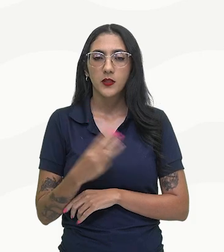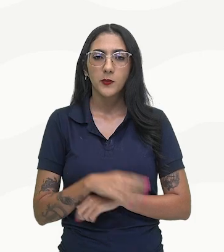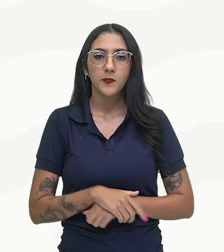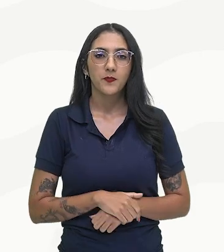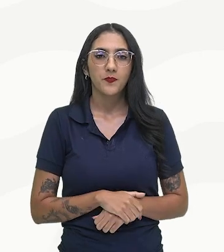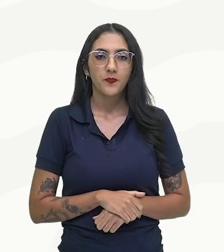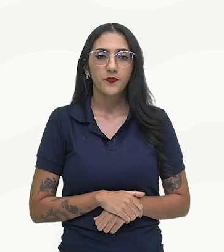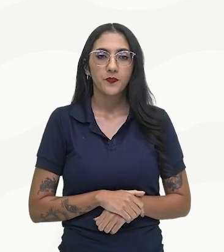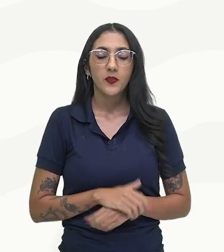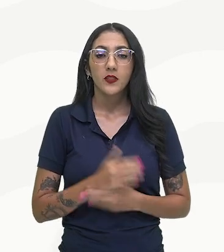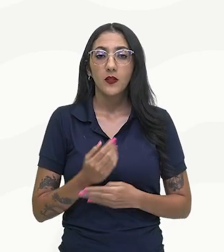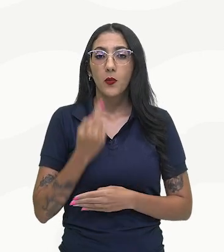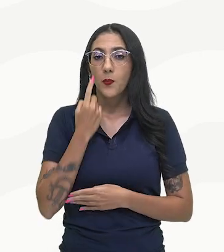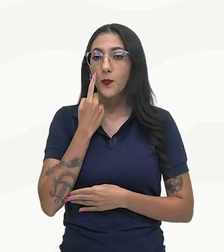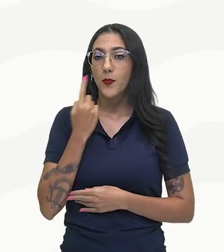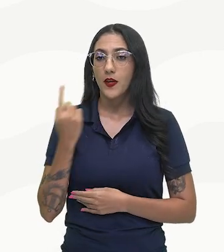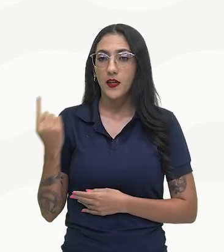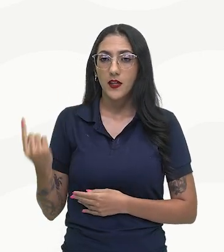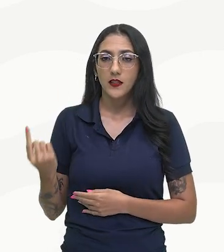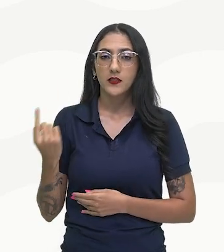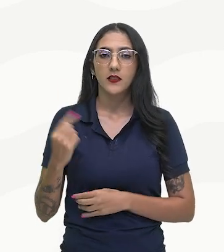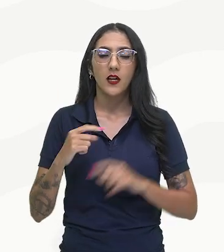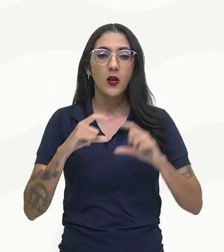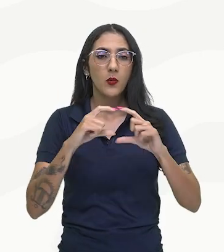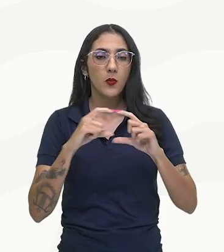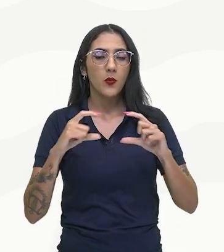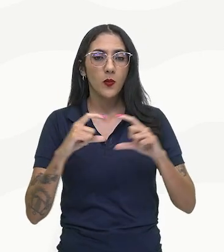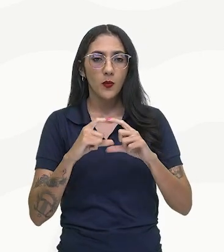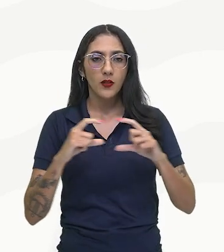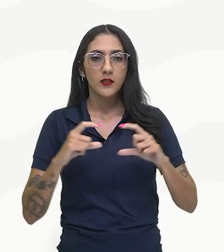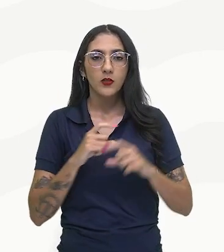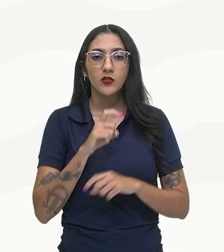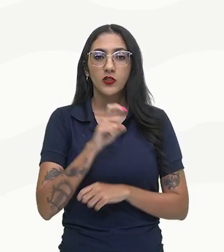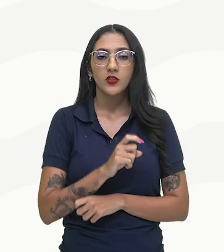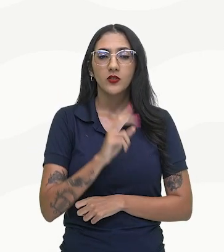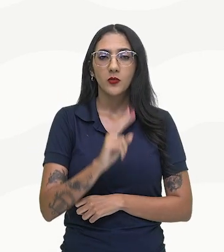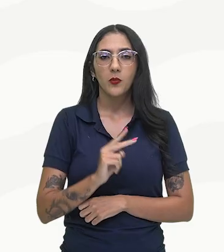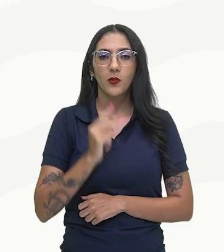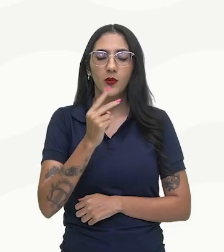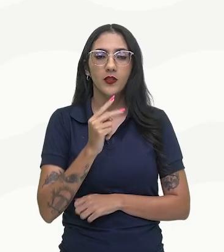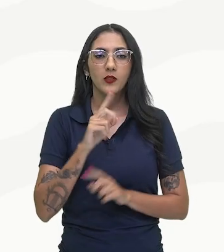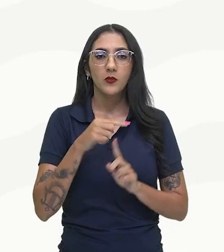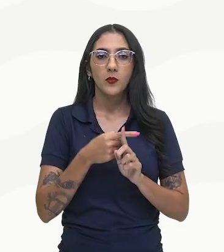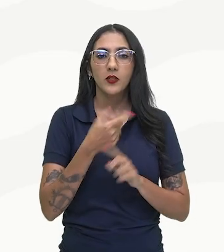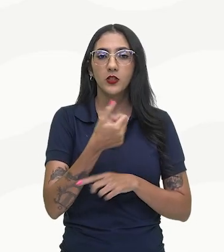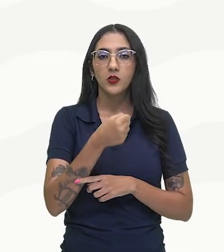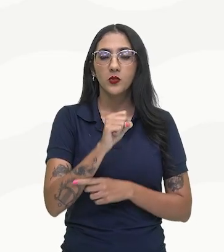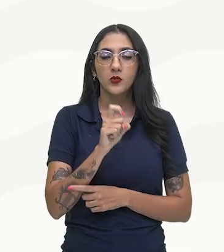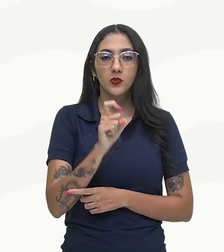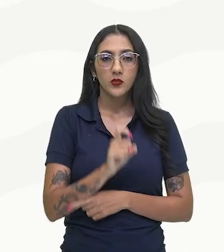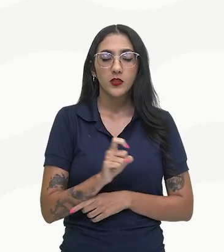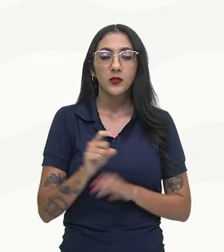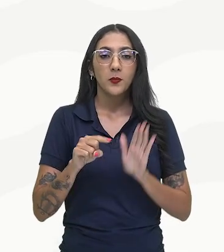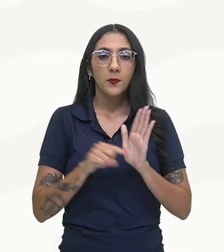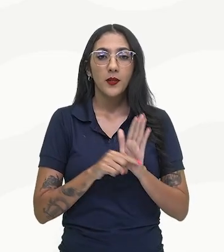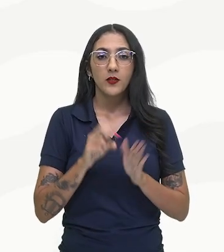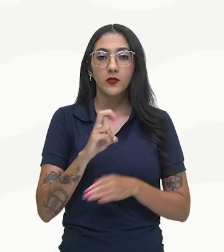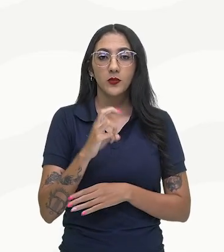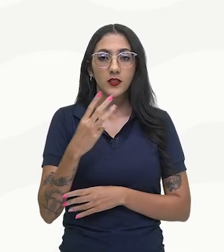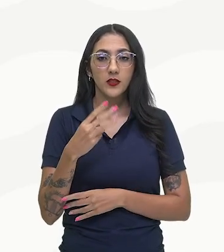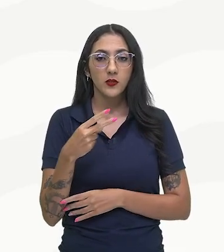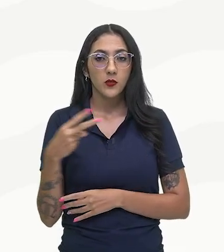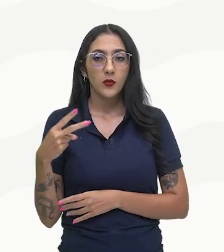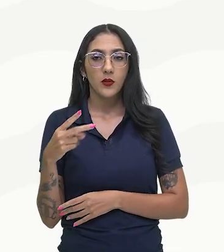a nossa equação para resolver x ao quadrado mais 18x menos 53 igual a 0.